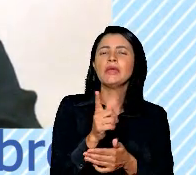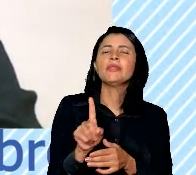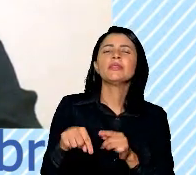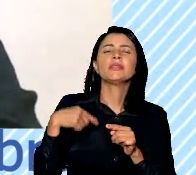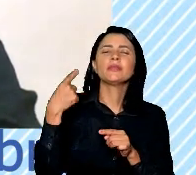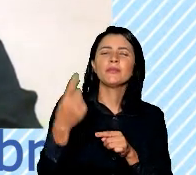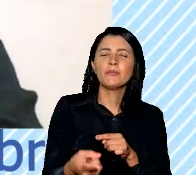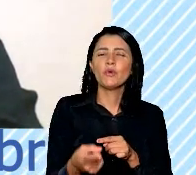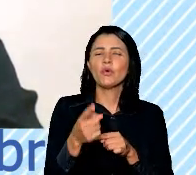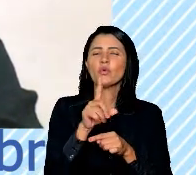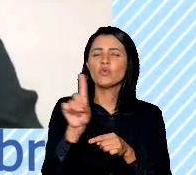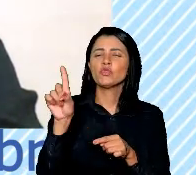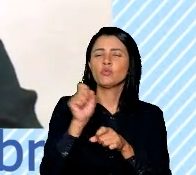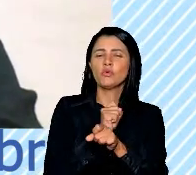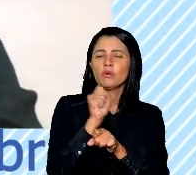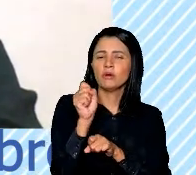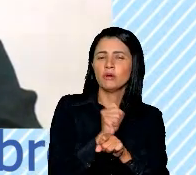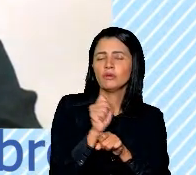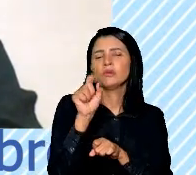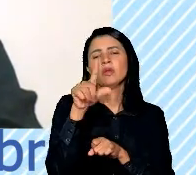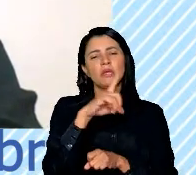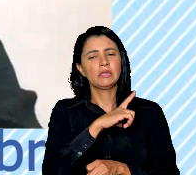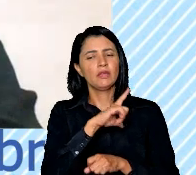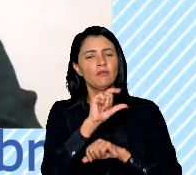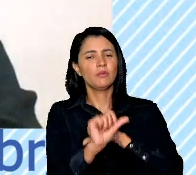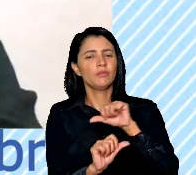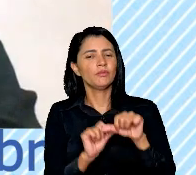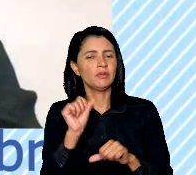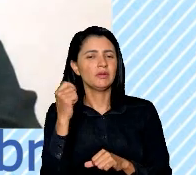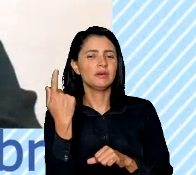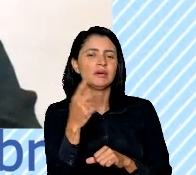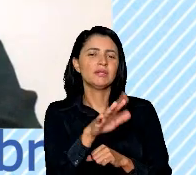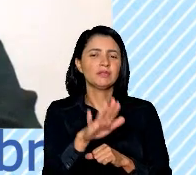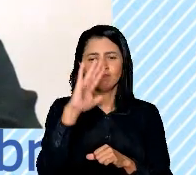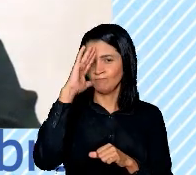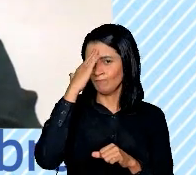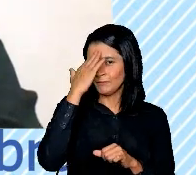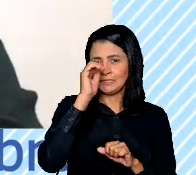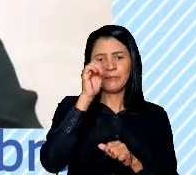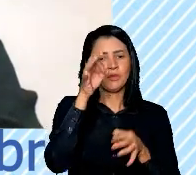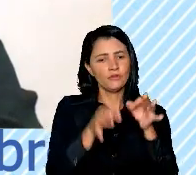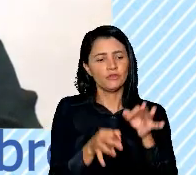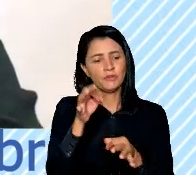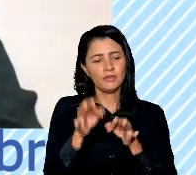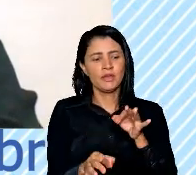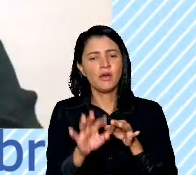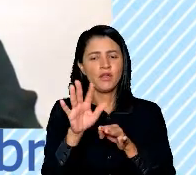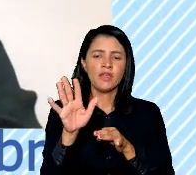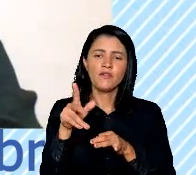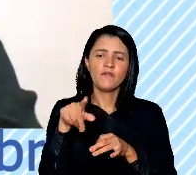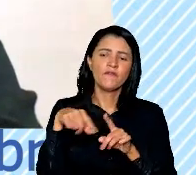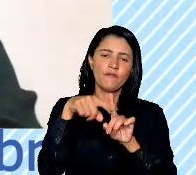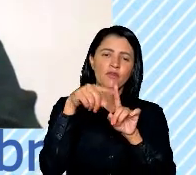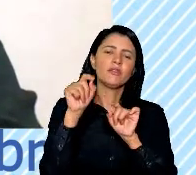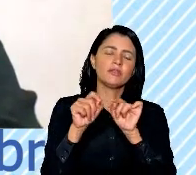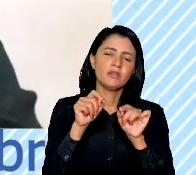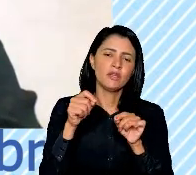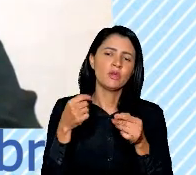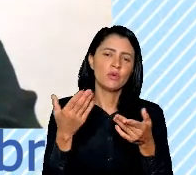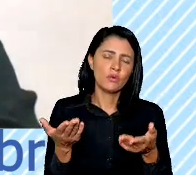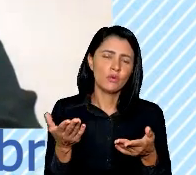agora, nesses últimos anos, é que houve uma mudança do entendimento jurisprudencial que favoreceu, de fato,